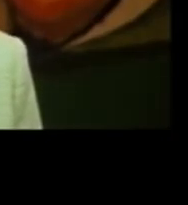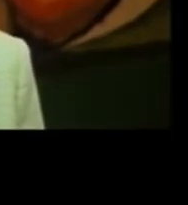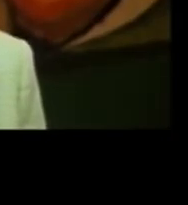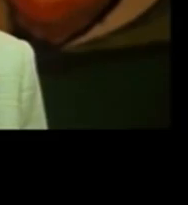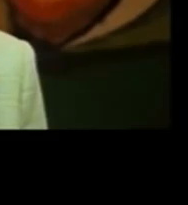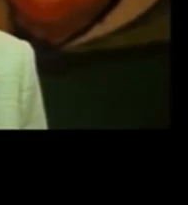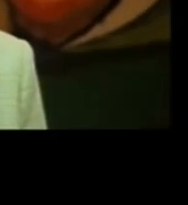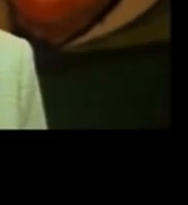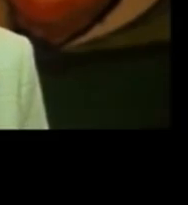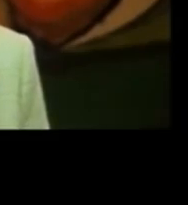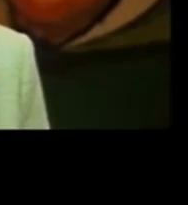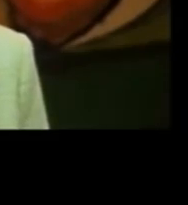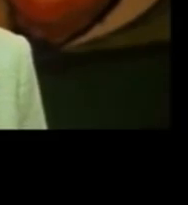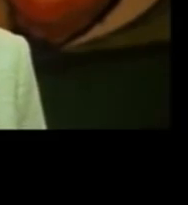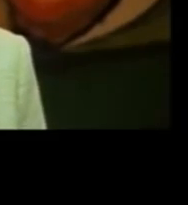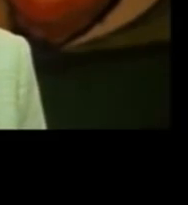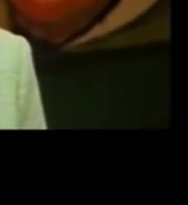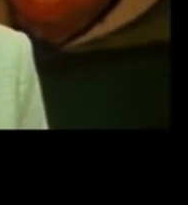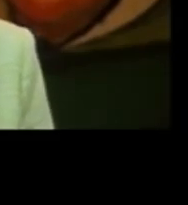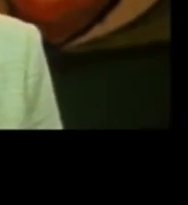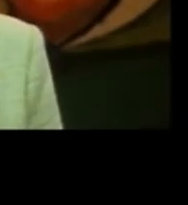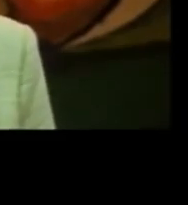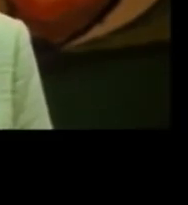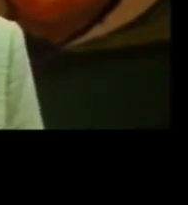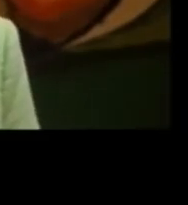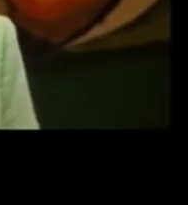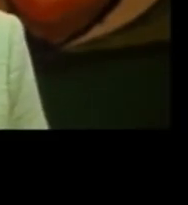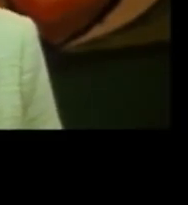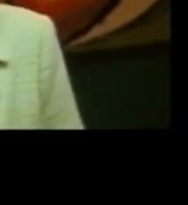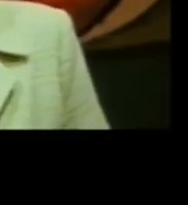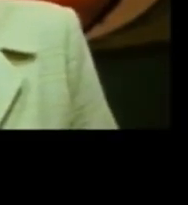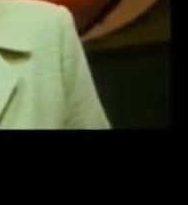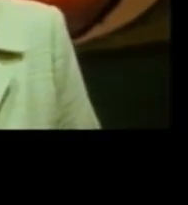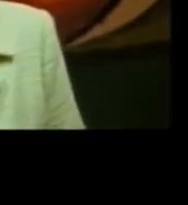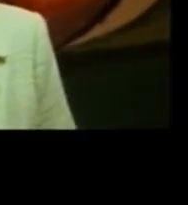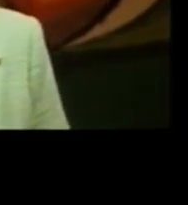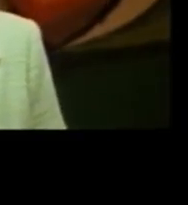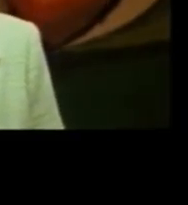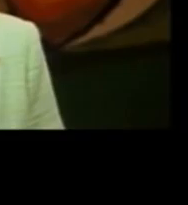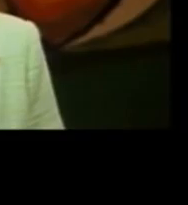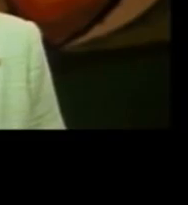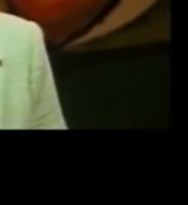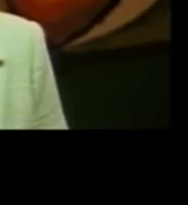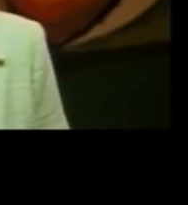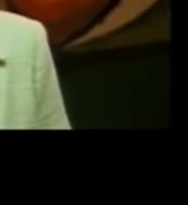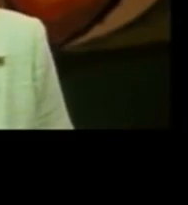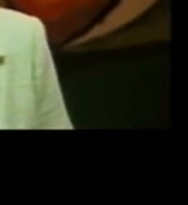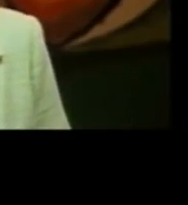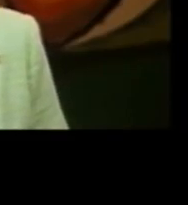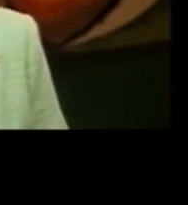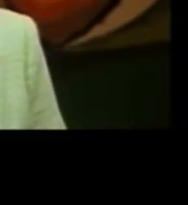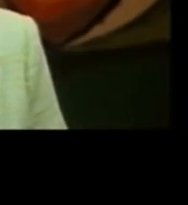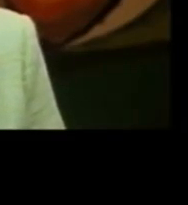linguística indígena. A diversidade é gigantesca e nós temos que registrar, porque esse é um patrimônio nosso,